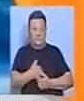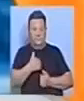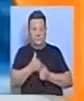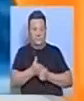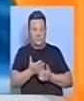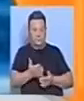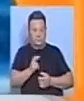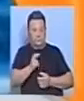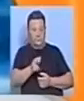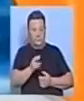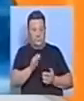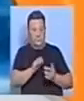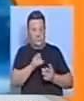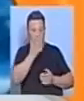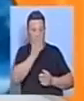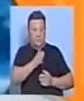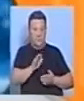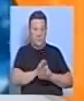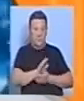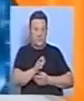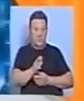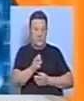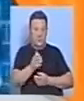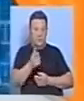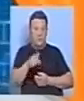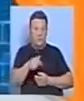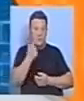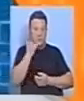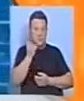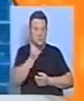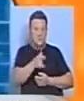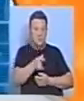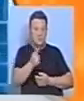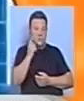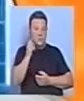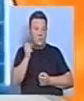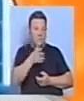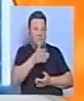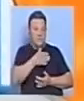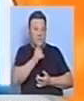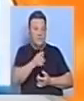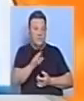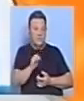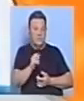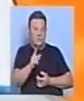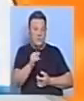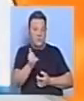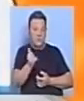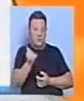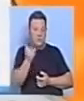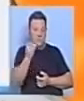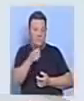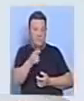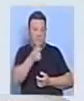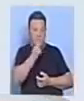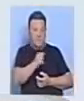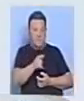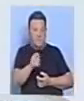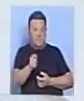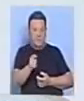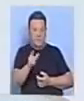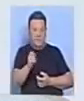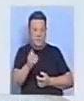Seguimos agora para o nosso contacto habitual com a imprensa regional e hoje vamos conhecer as novidades que nos traz o Sul. Informação de Faro, Elizabeth Rodrigues, boa